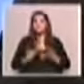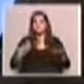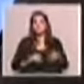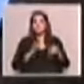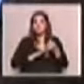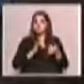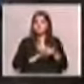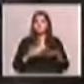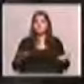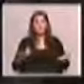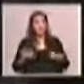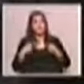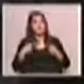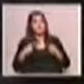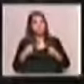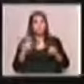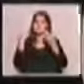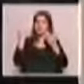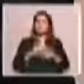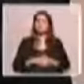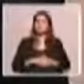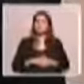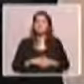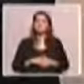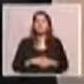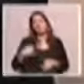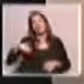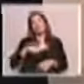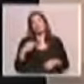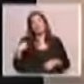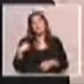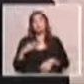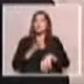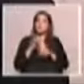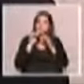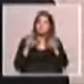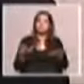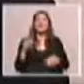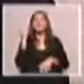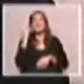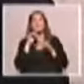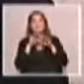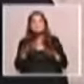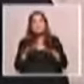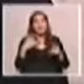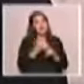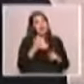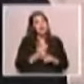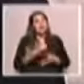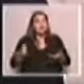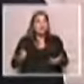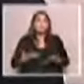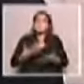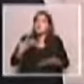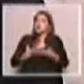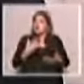associação está cheia de força, parabéns. A nossa preocupação é divulgar a doença. Uhum. E a forma de divulgar é fazer iniciativas que possam